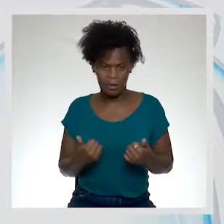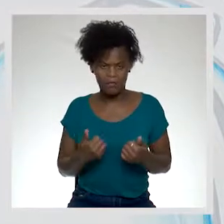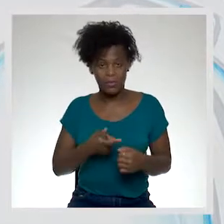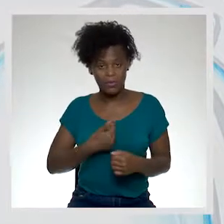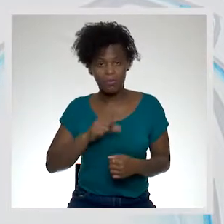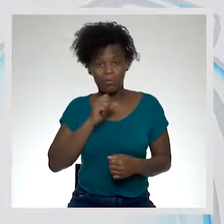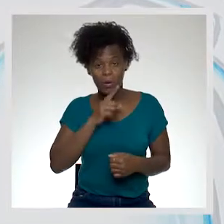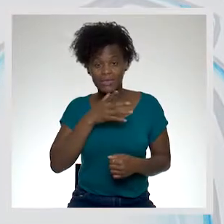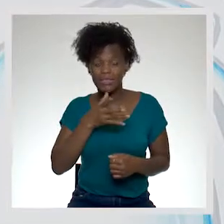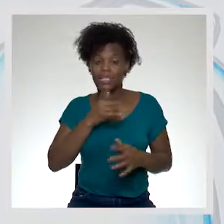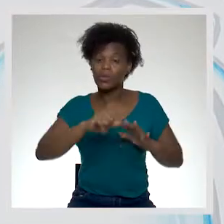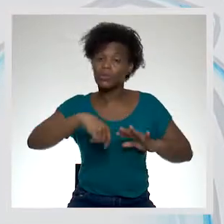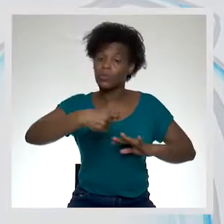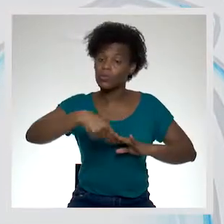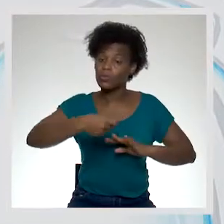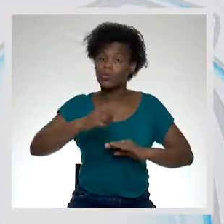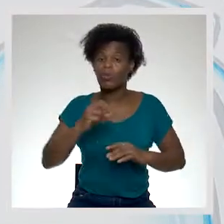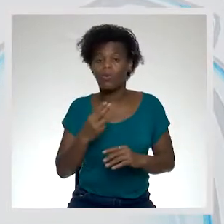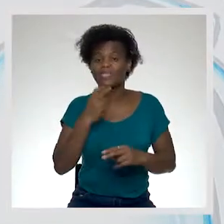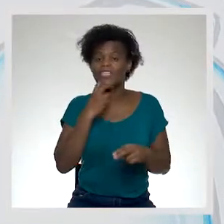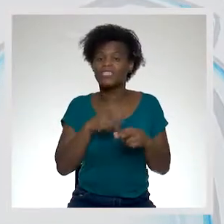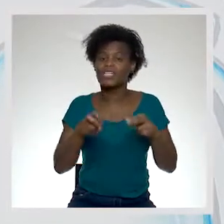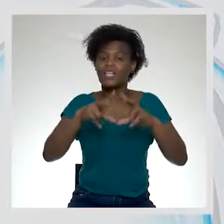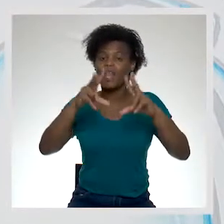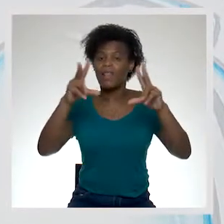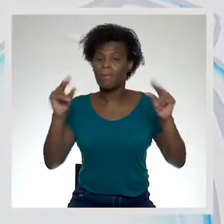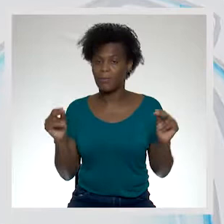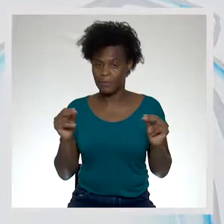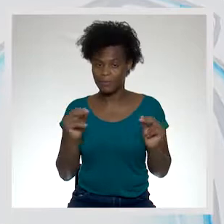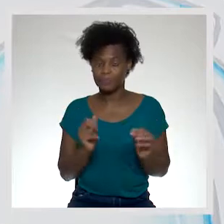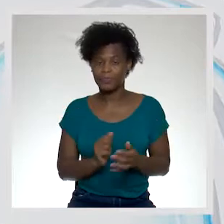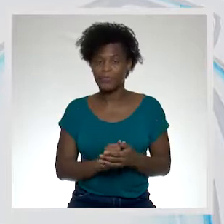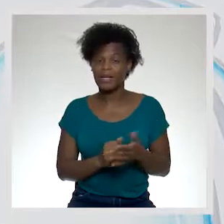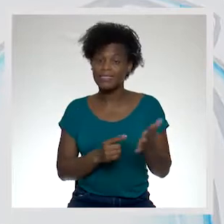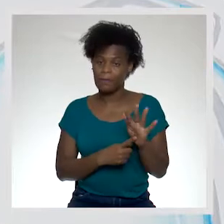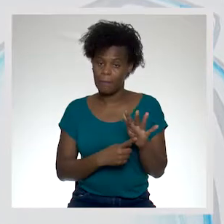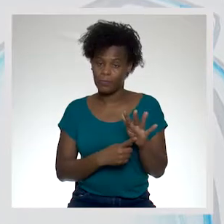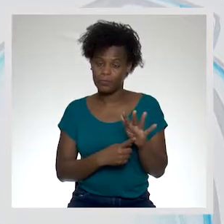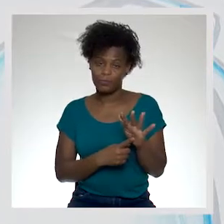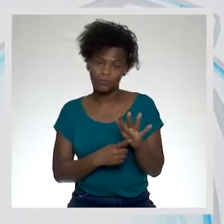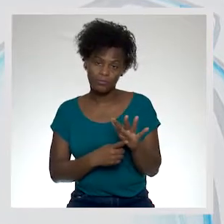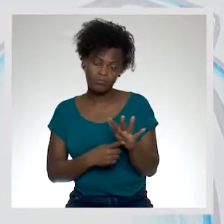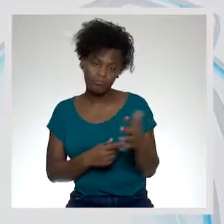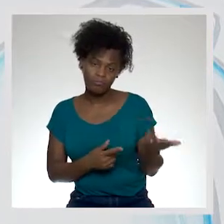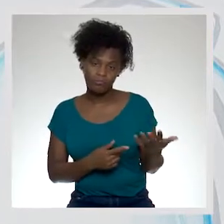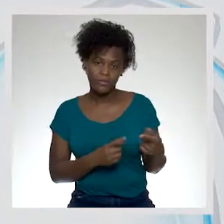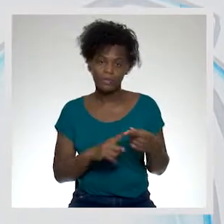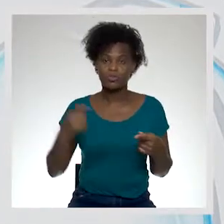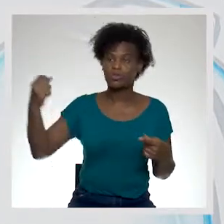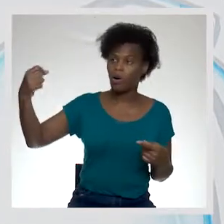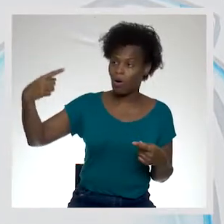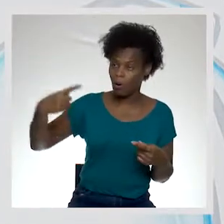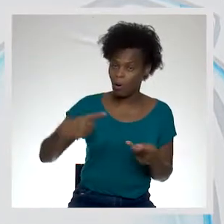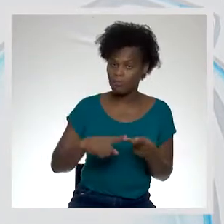podemos considerá-los como recursos ou então energias limpas. Temos, por exemplo, o